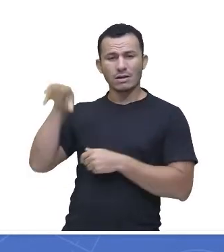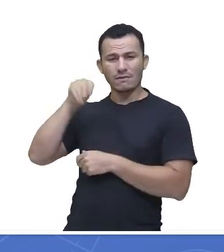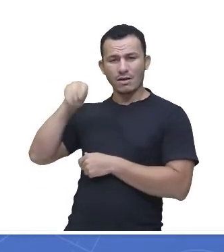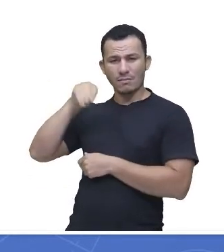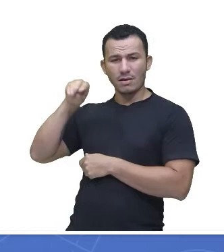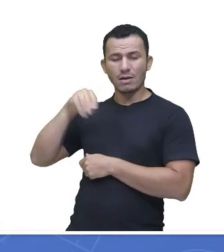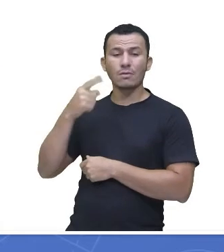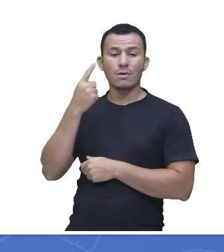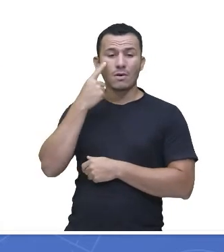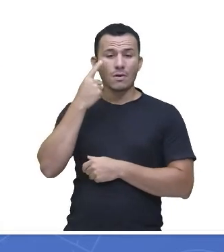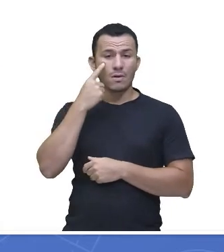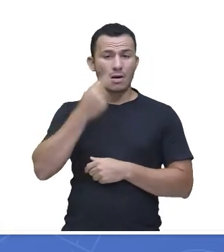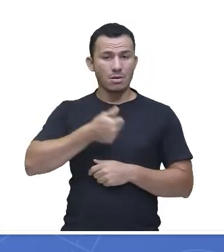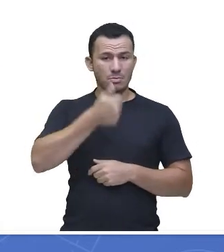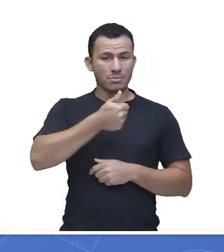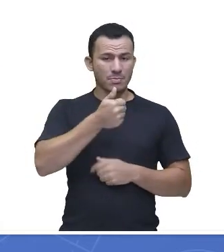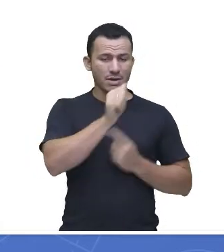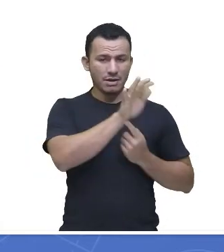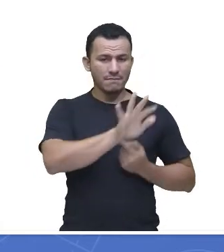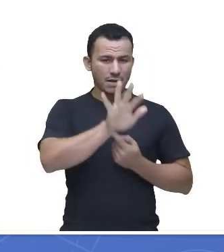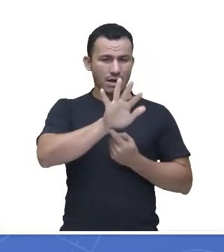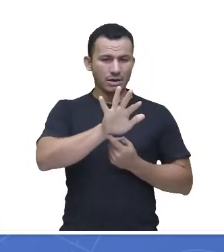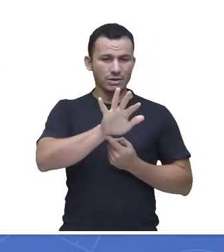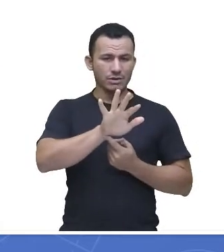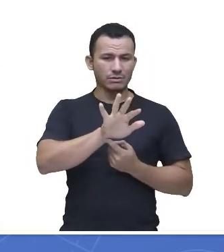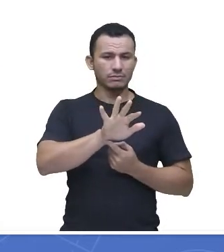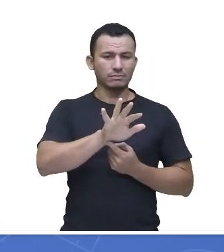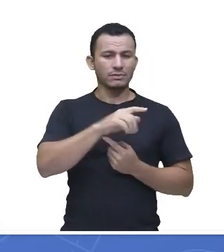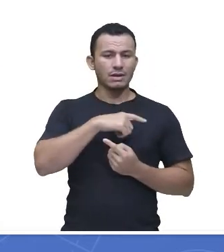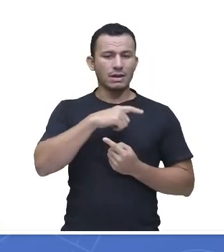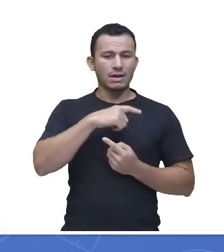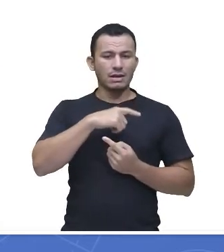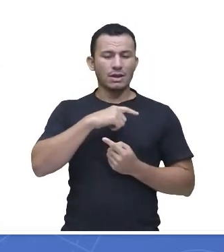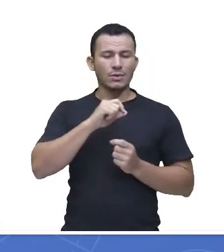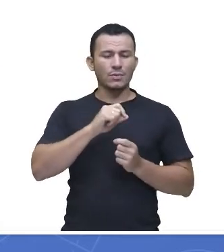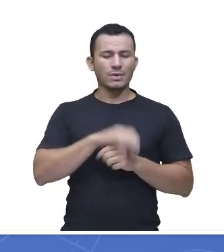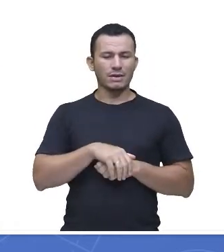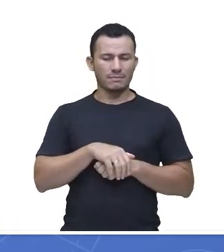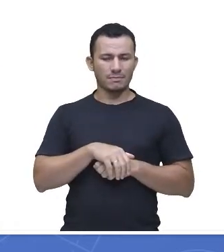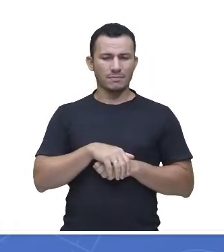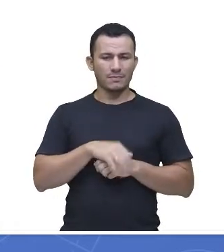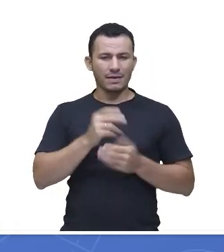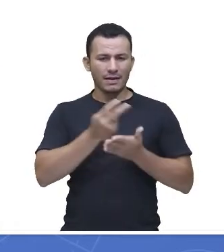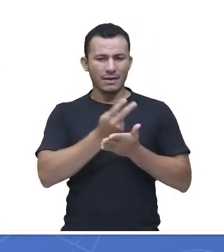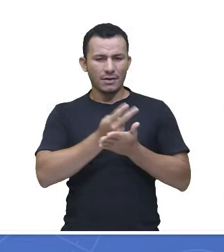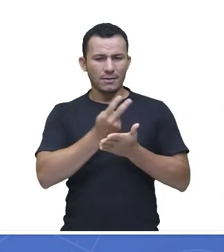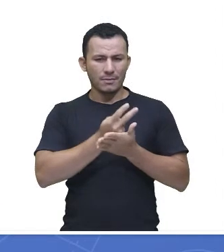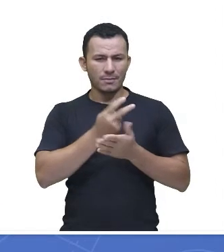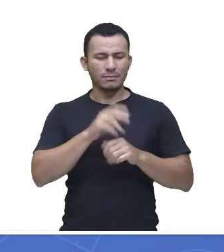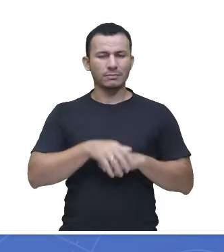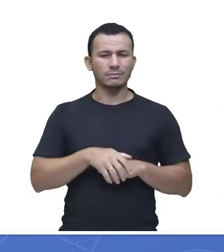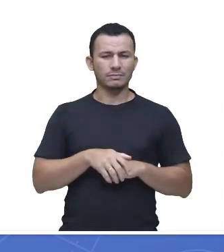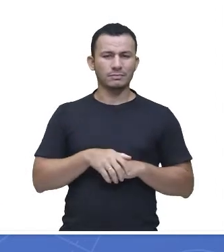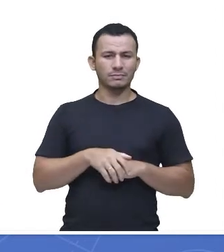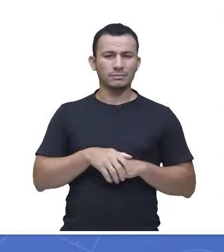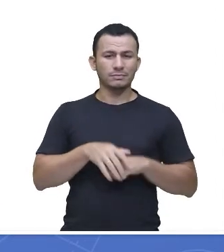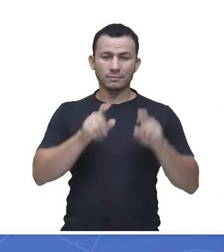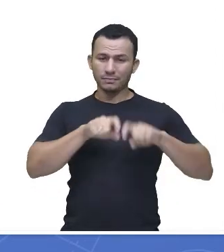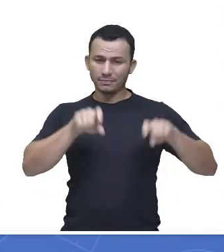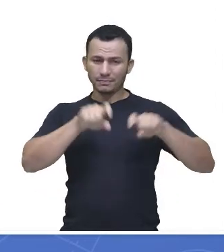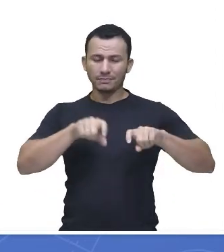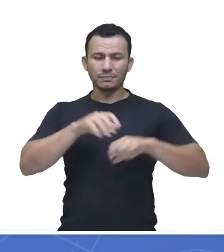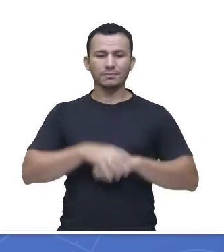está na frente de um computador e lá está escrita a palavra erro e embaixo computacional. Aqui nós temos uma